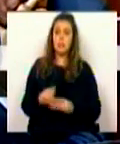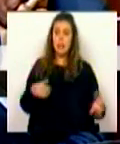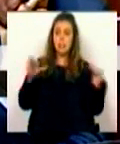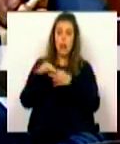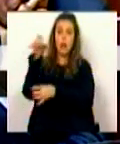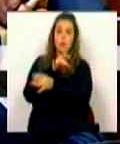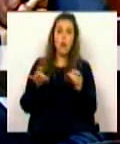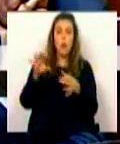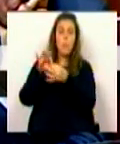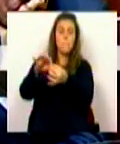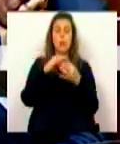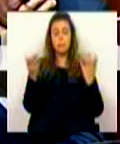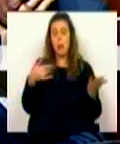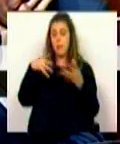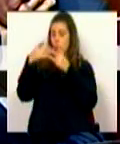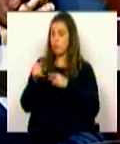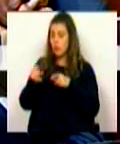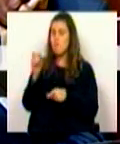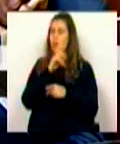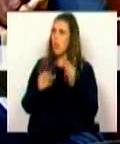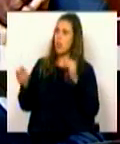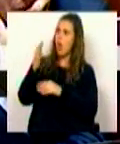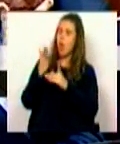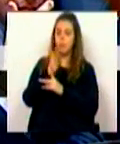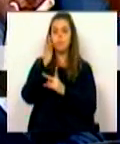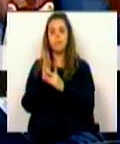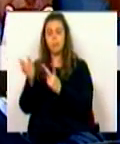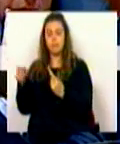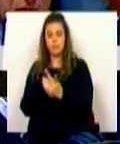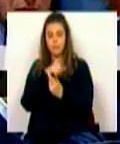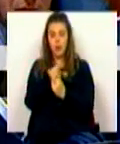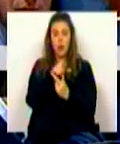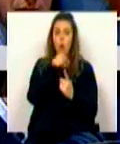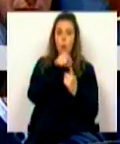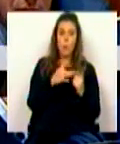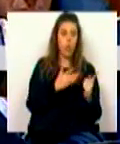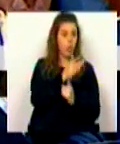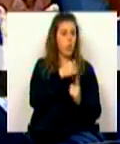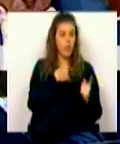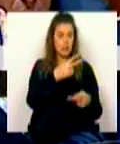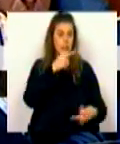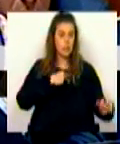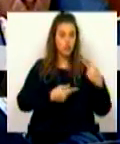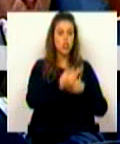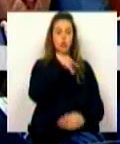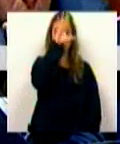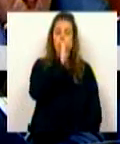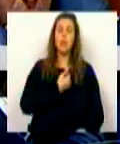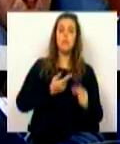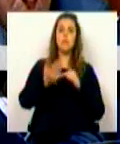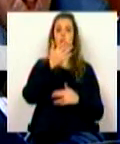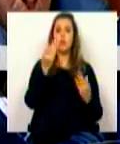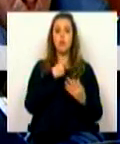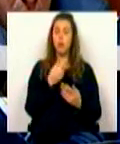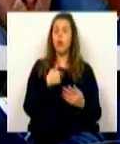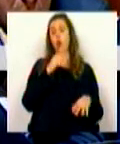Europeia. Ora, esses recursos da União Europeia podem aumentar por duas vias. Uma, aumentando as transferências dos Estados, ou seja, à